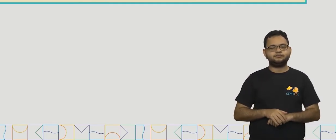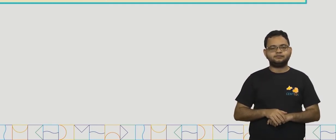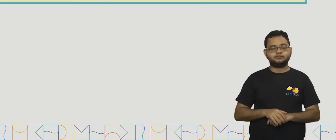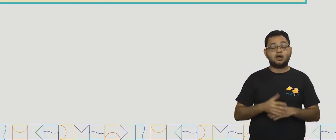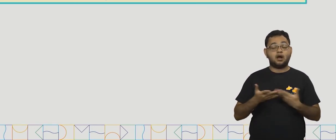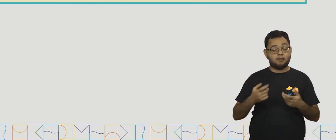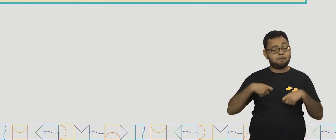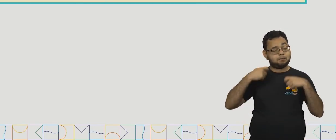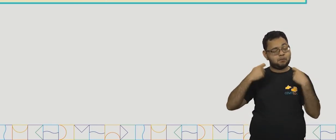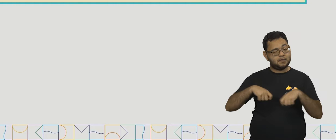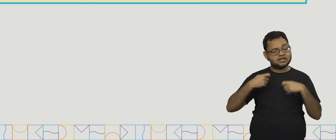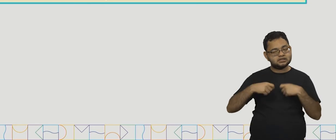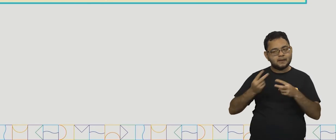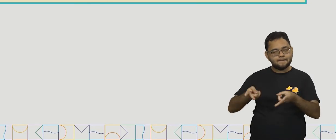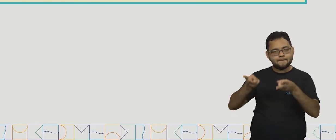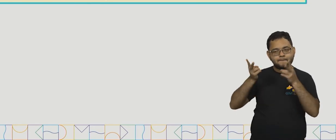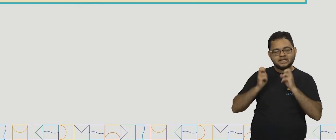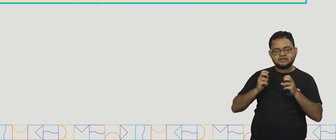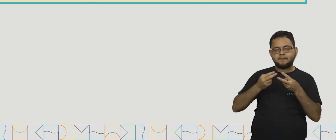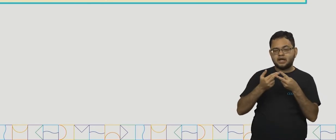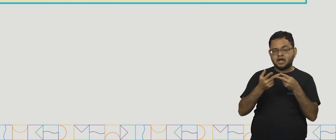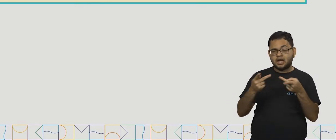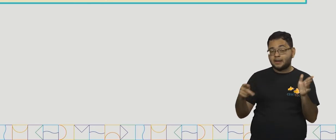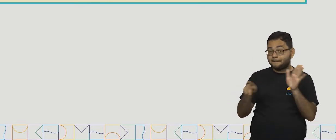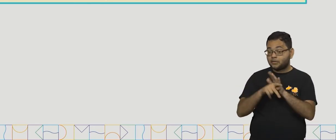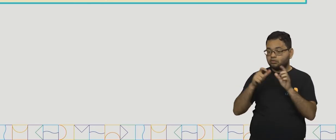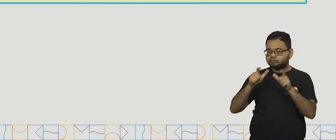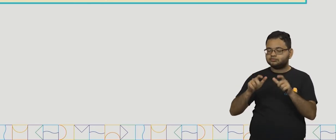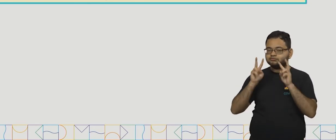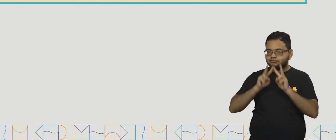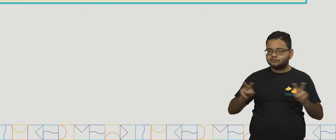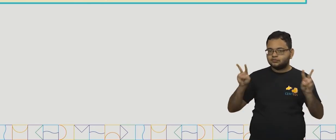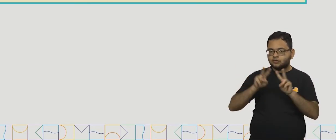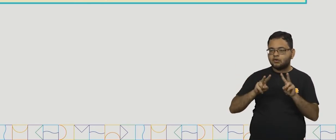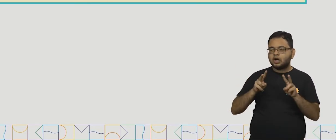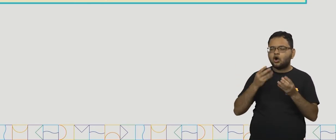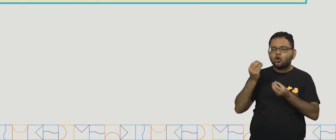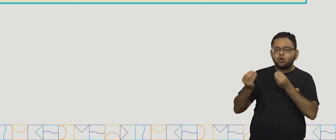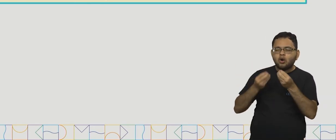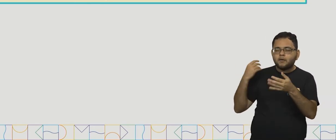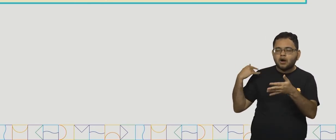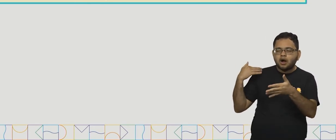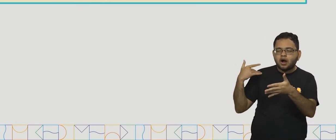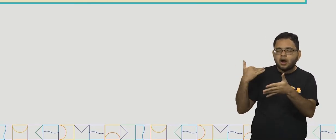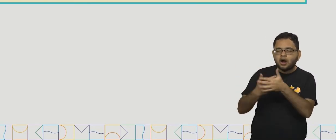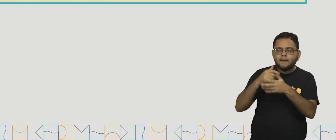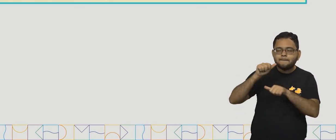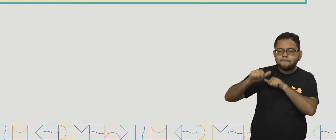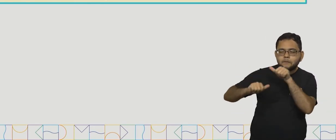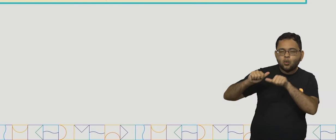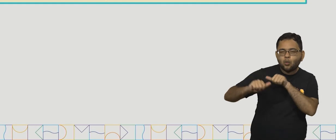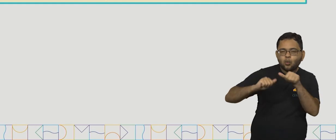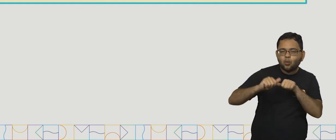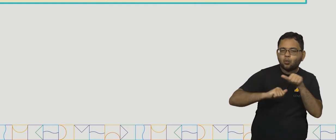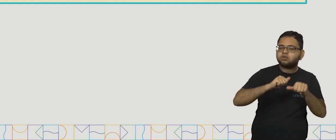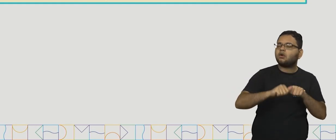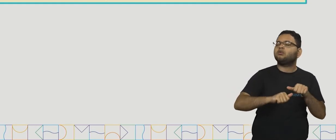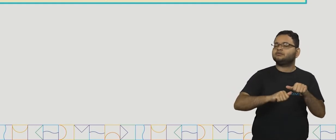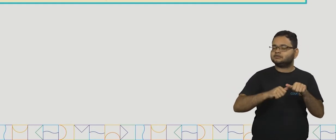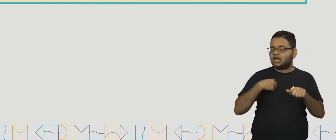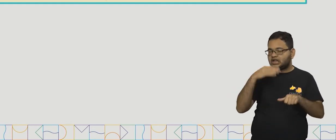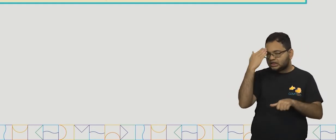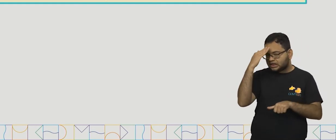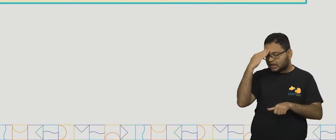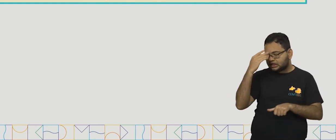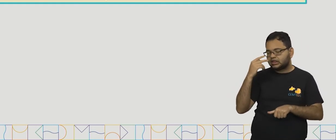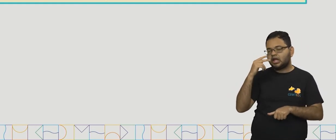Observando os elementos dessa paisagem e como eles mudaram ao longo dos anos. Assim podemos entender um tempo histórico